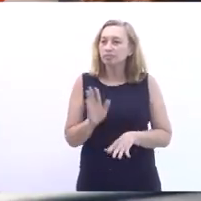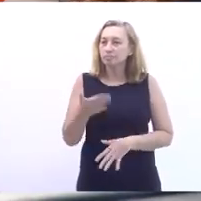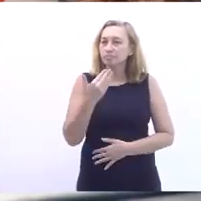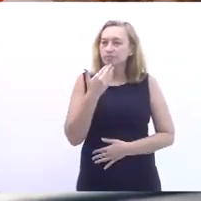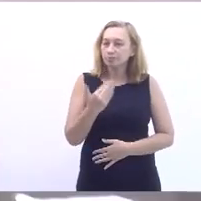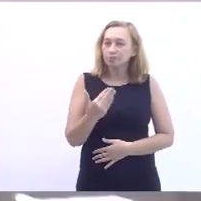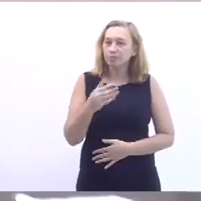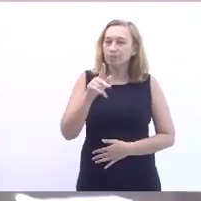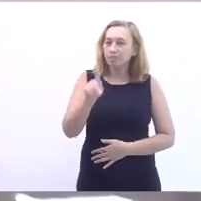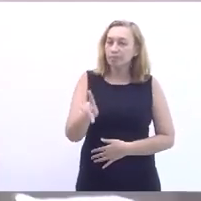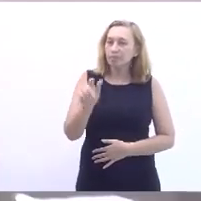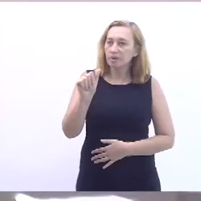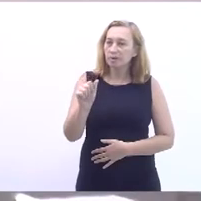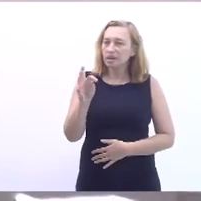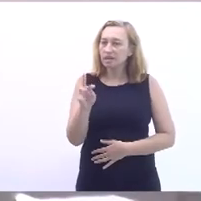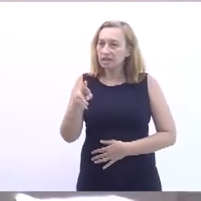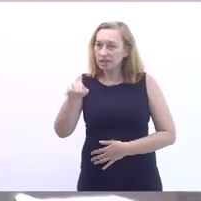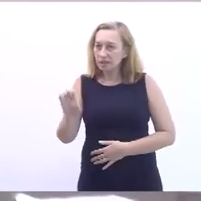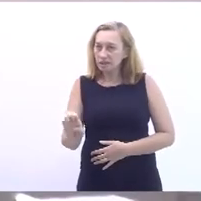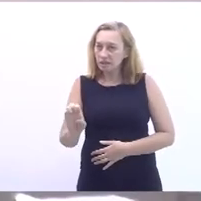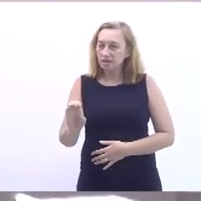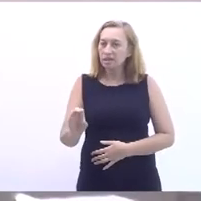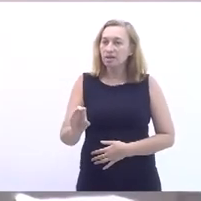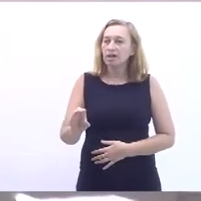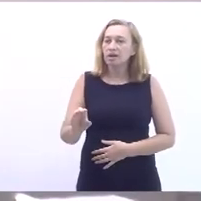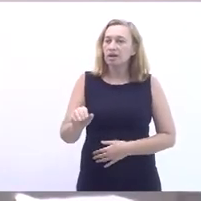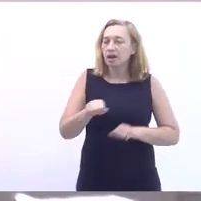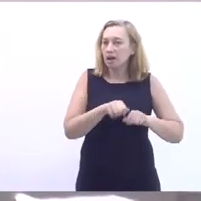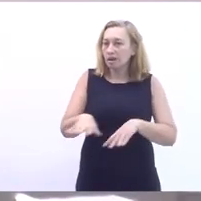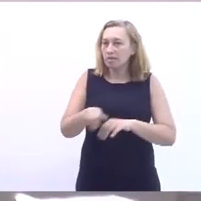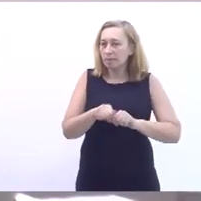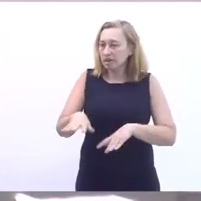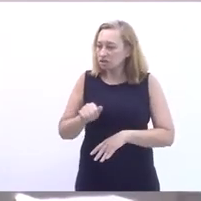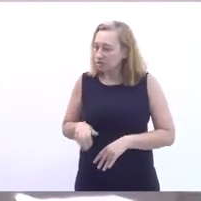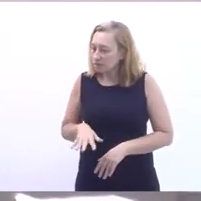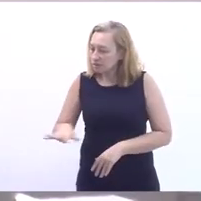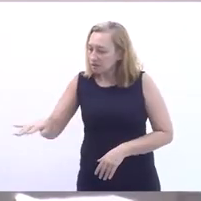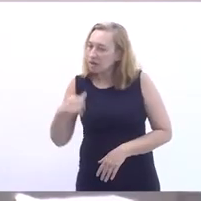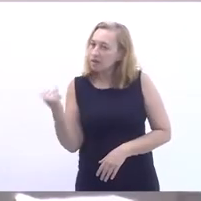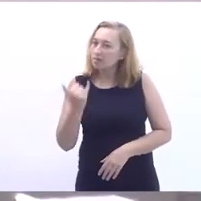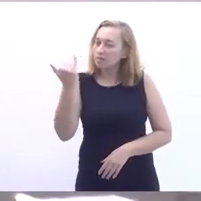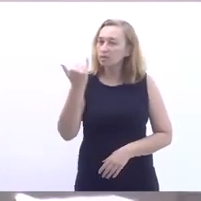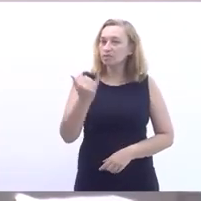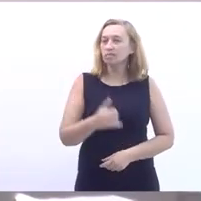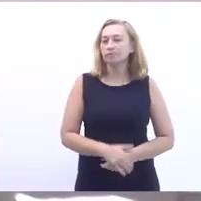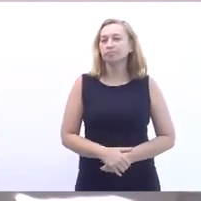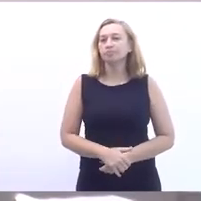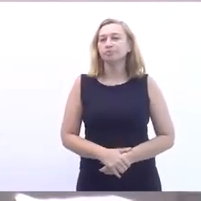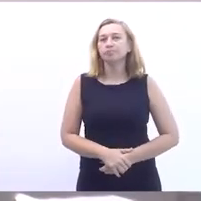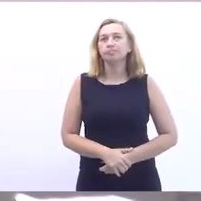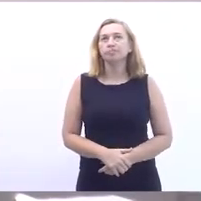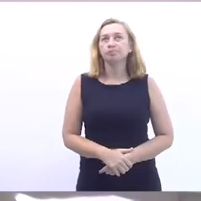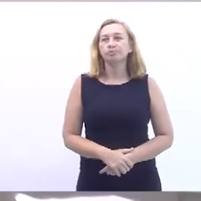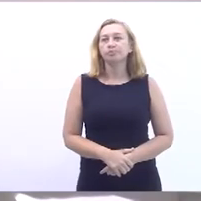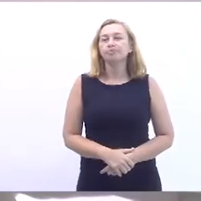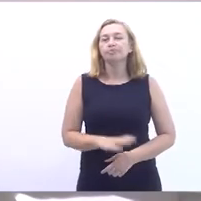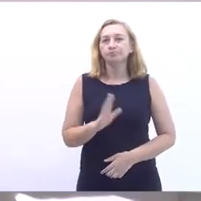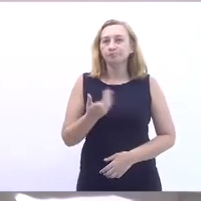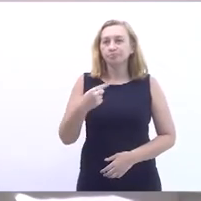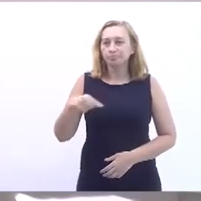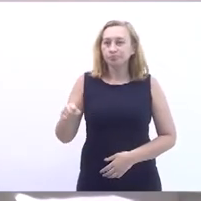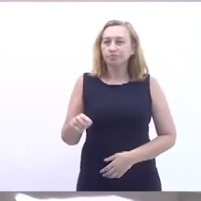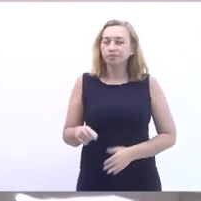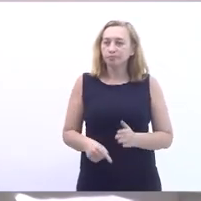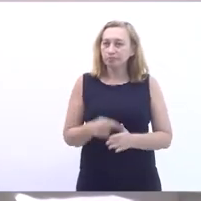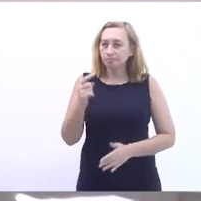pediram o Patrick Sampaio da Marcha das favelas cão uma área tão importante difícil reprimida né Eu já participei